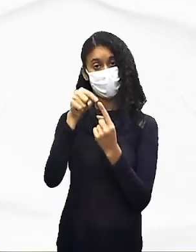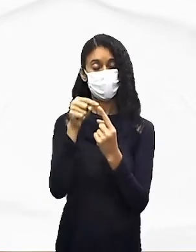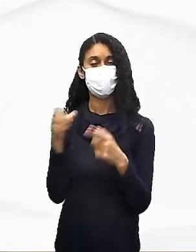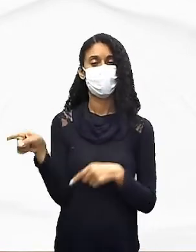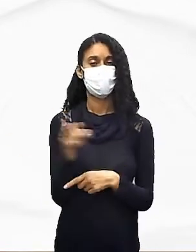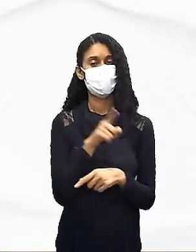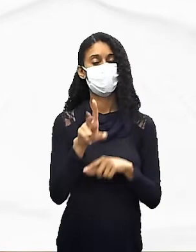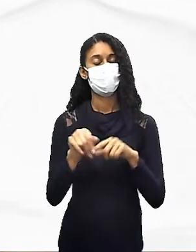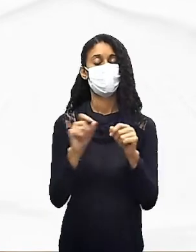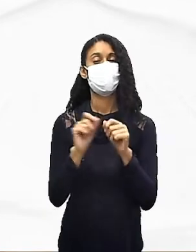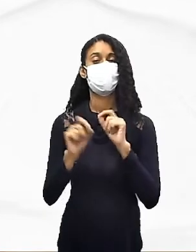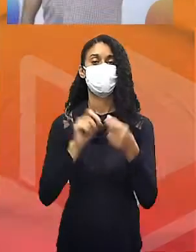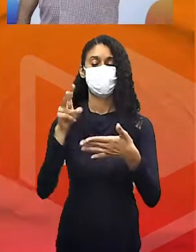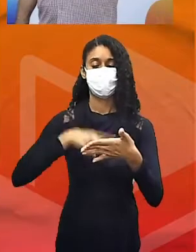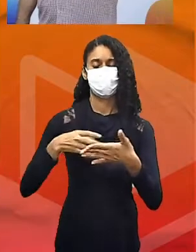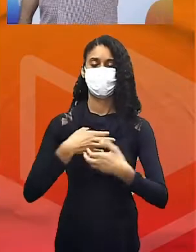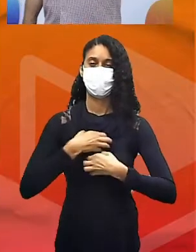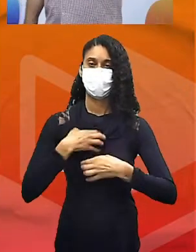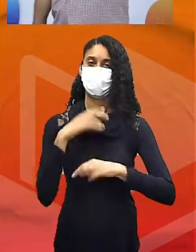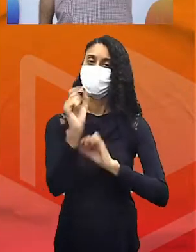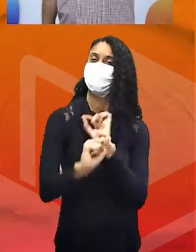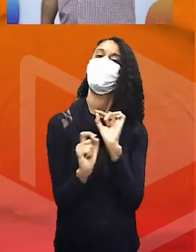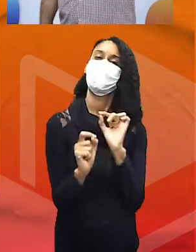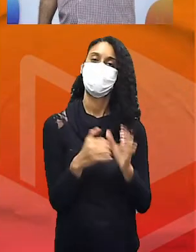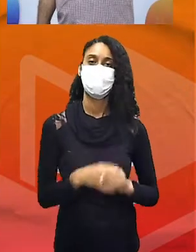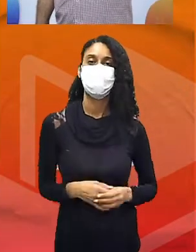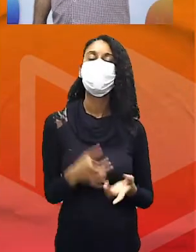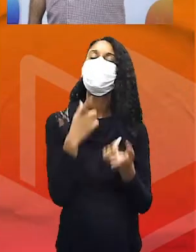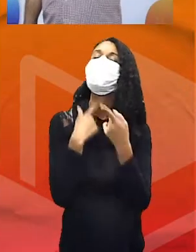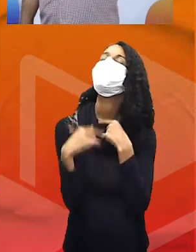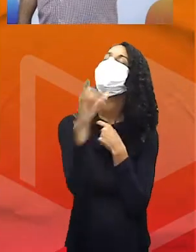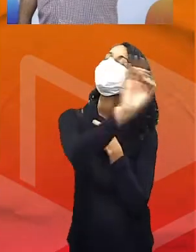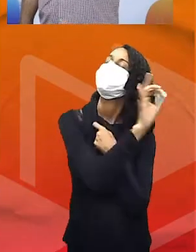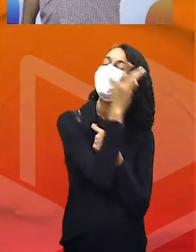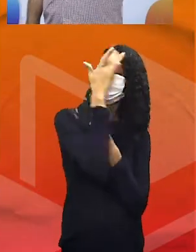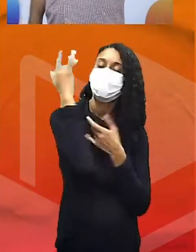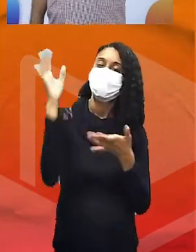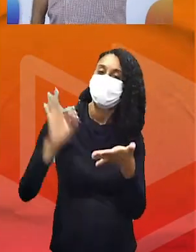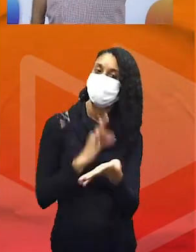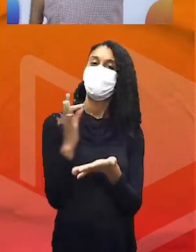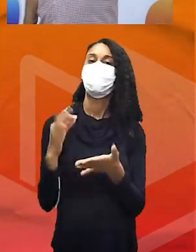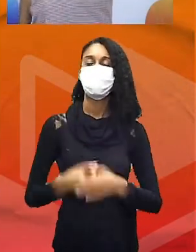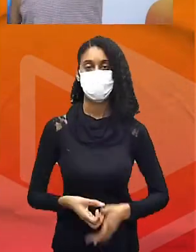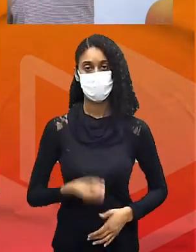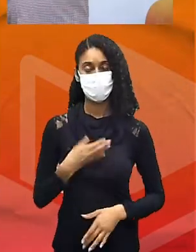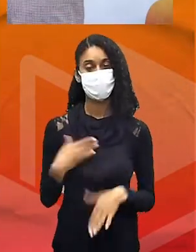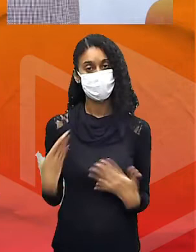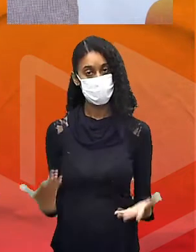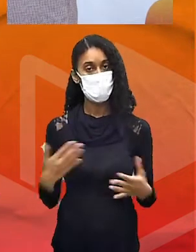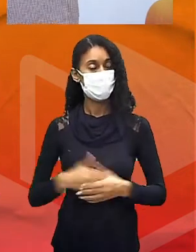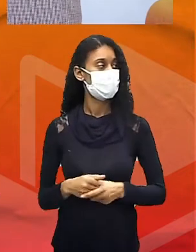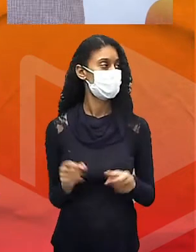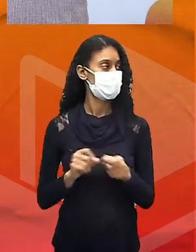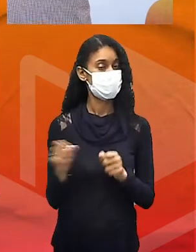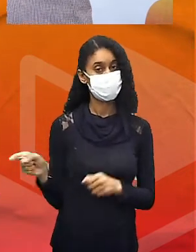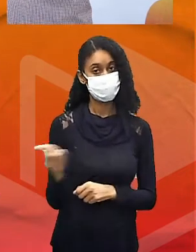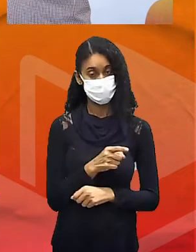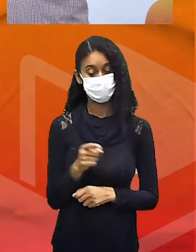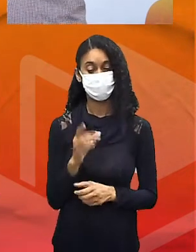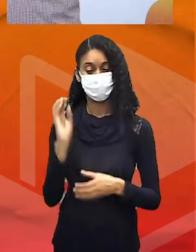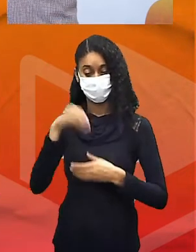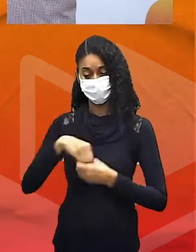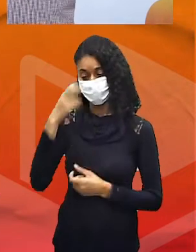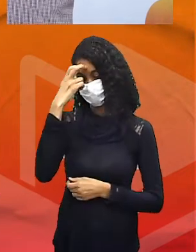leitura, sentisse a intenção do autor, do poeta, né, de levar você para dentro da